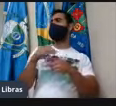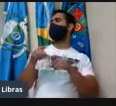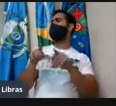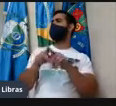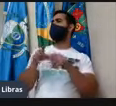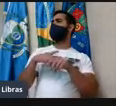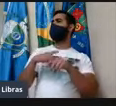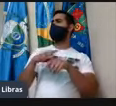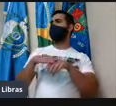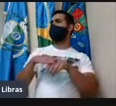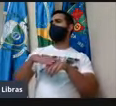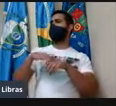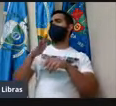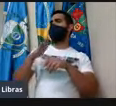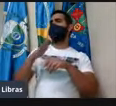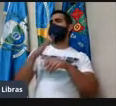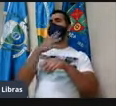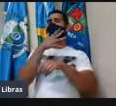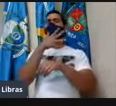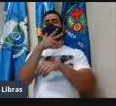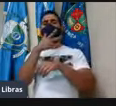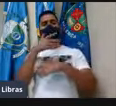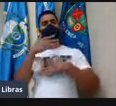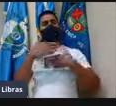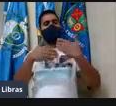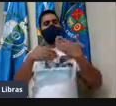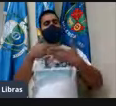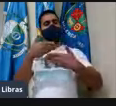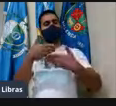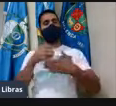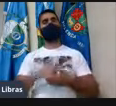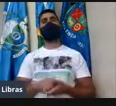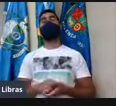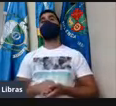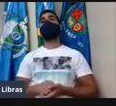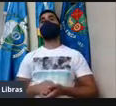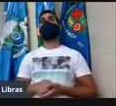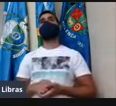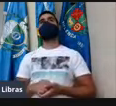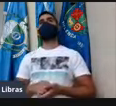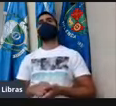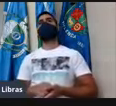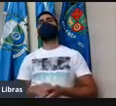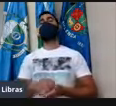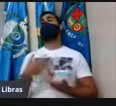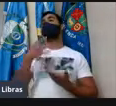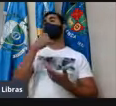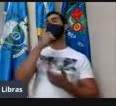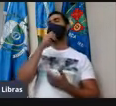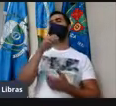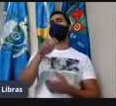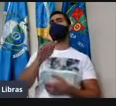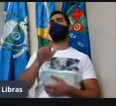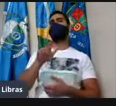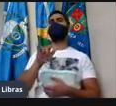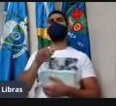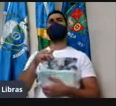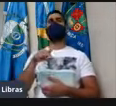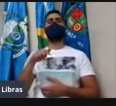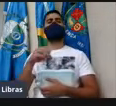mais prolongadas. Tenho como exemplo a alíquota que era do